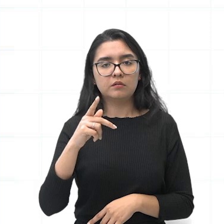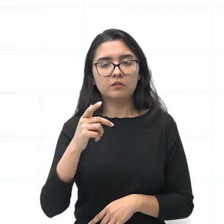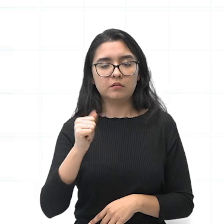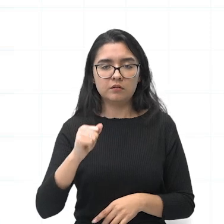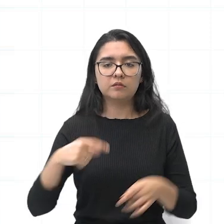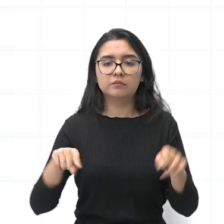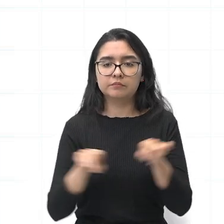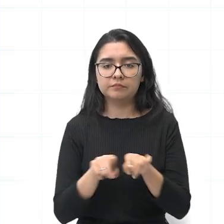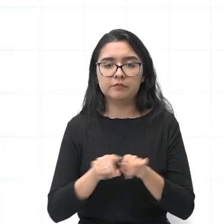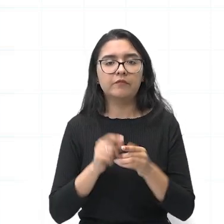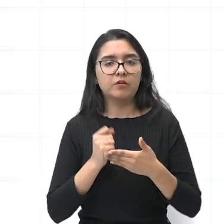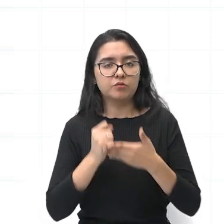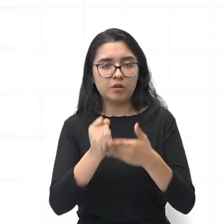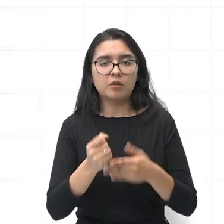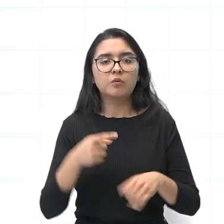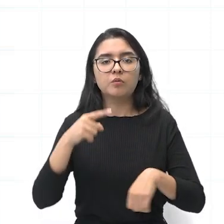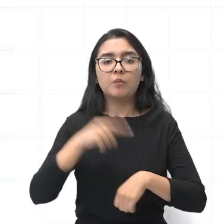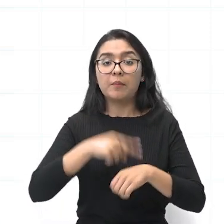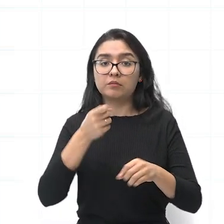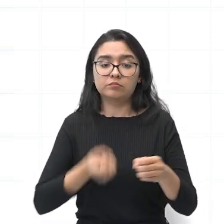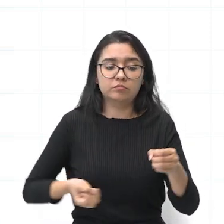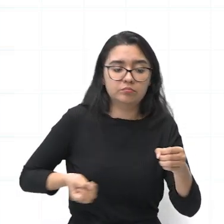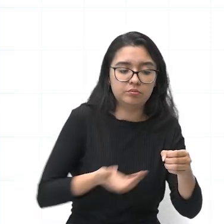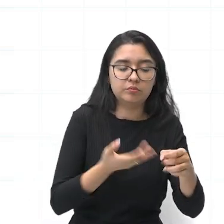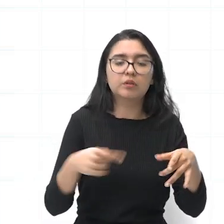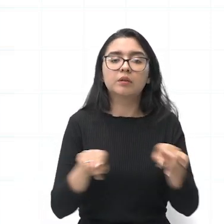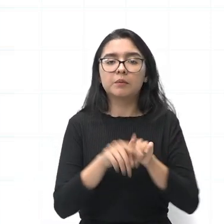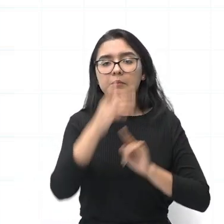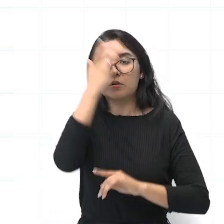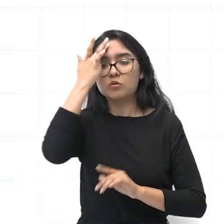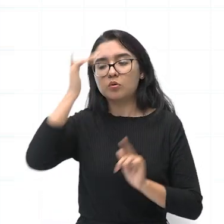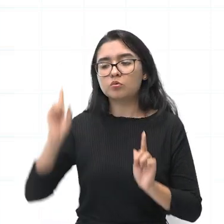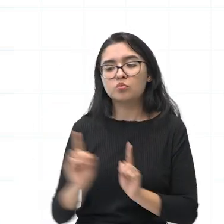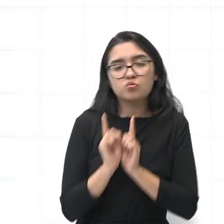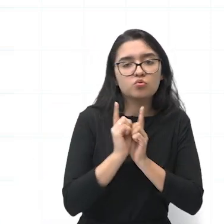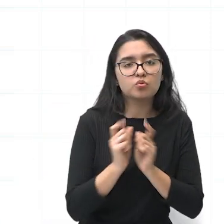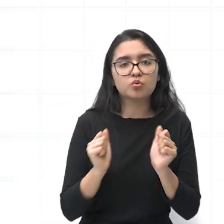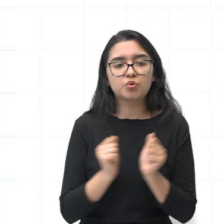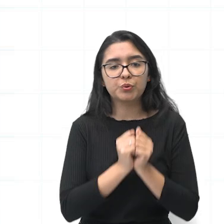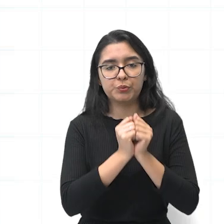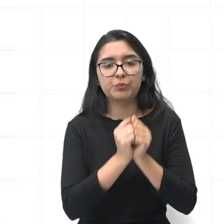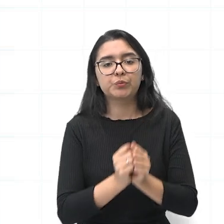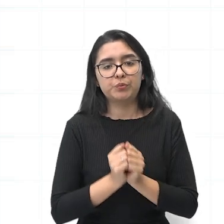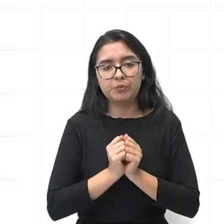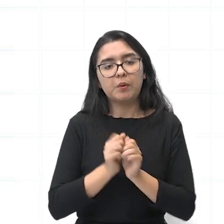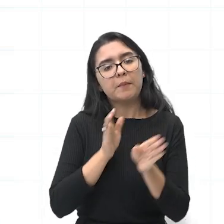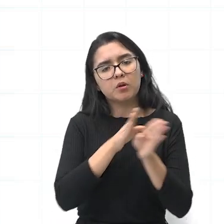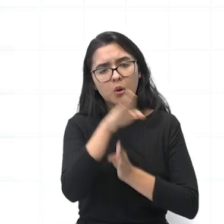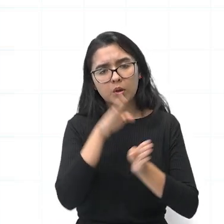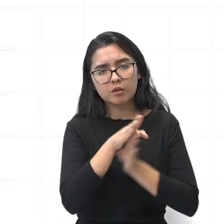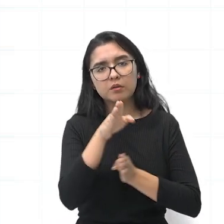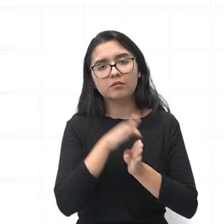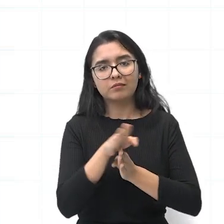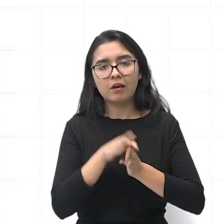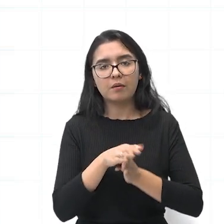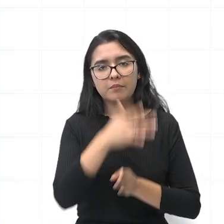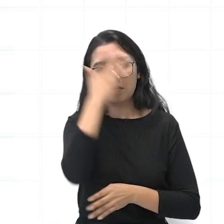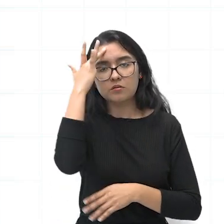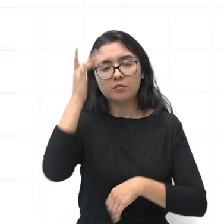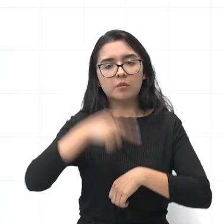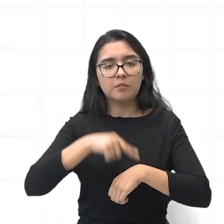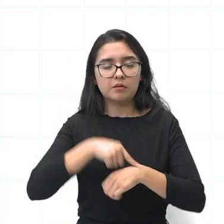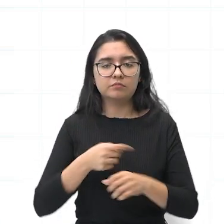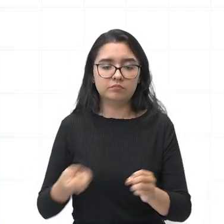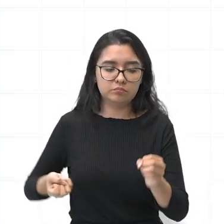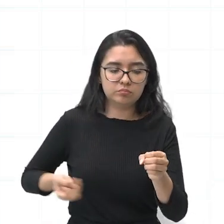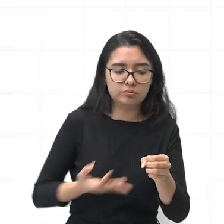impulso ali às bolas. E eles podem contar como ajudantes, como eu falei a vocês, né? Os calheiros são aqueles que vão direcionar ali de